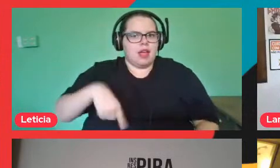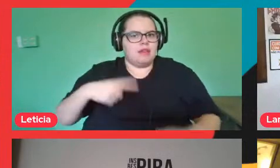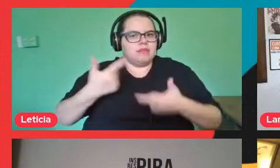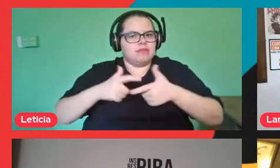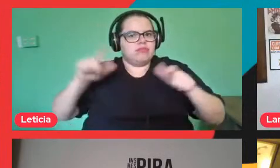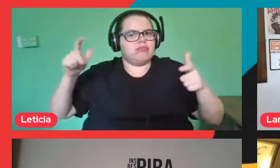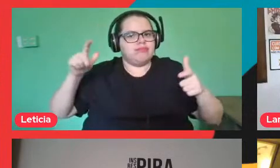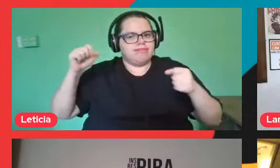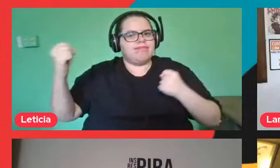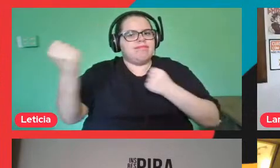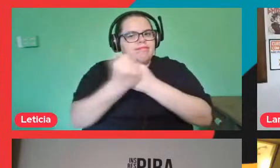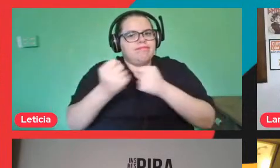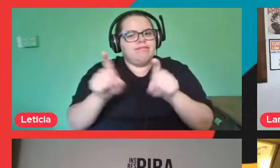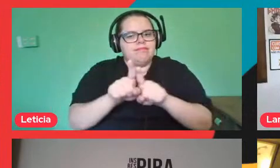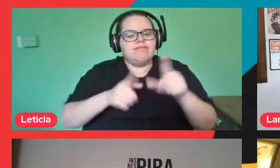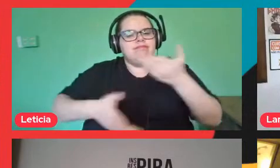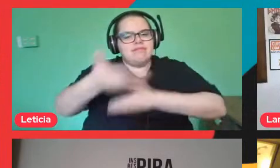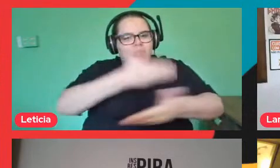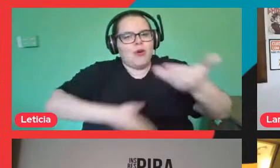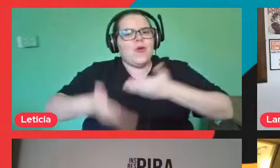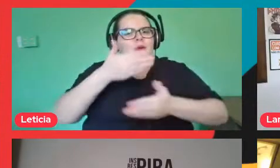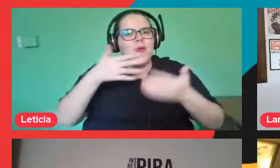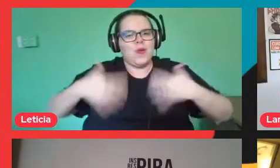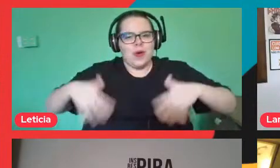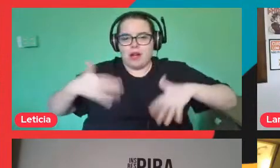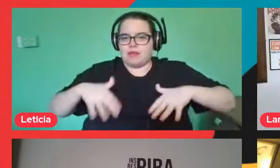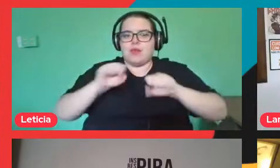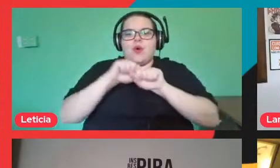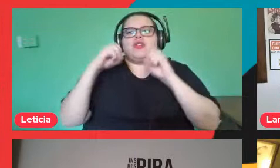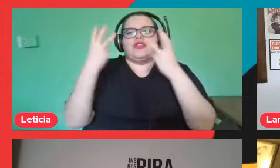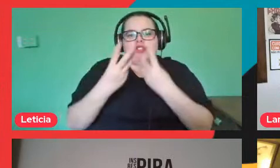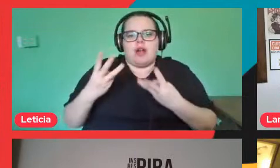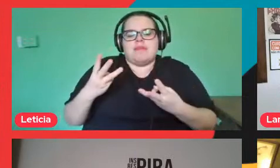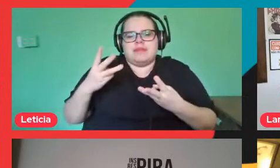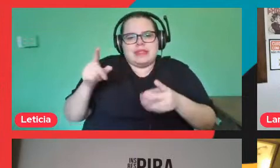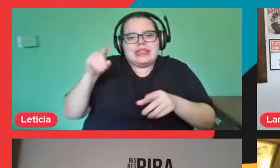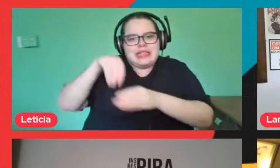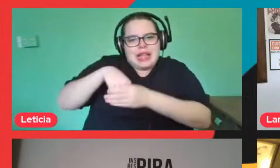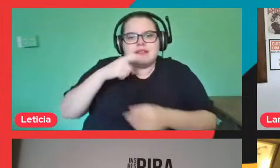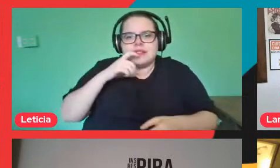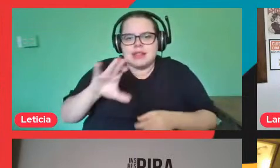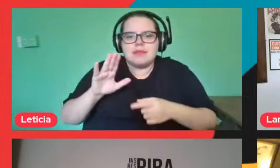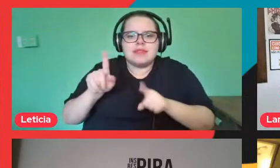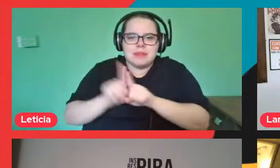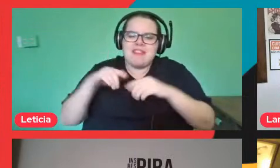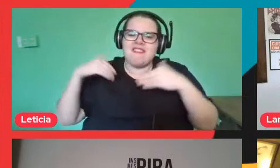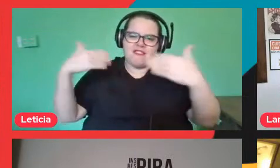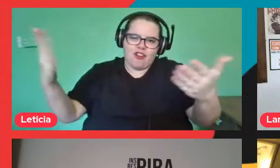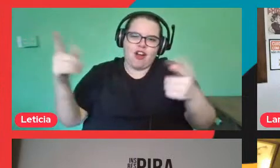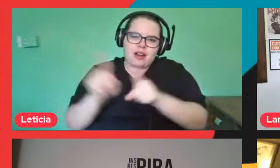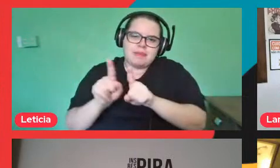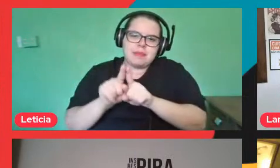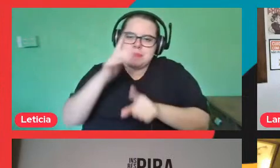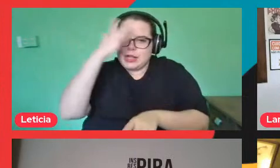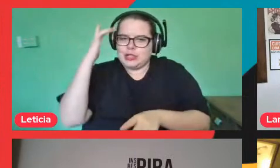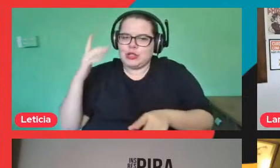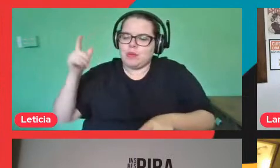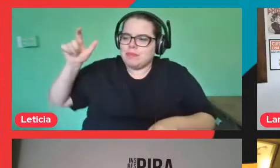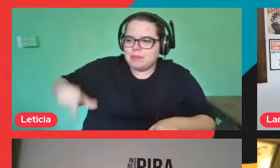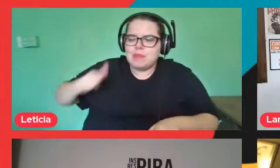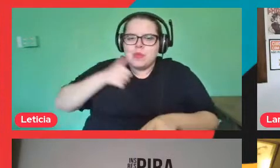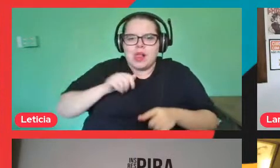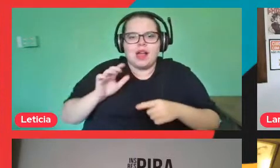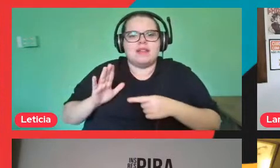rede de apoio que a gente acaba formando em relação a esse workshop, né? Ele vem de dentro da CIT e externo também. Então, uma pessoa que me indicou esse livro,